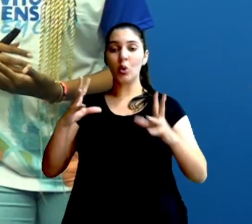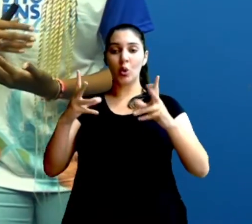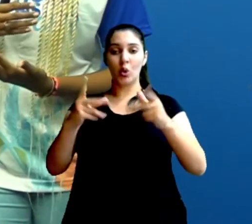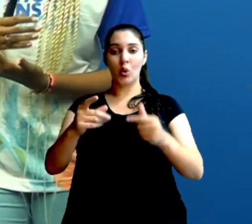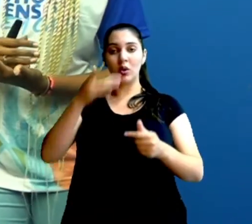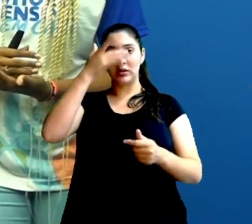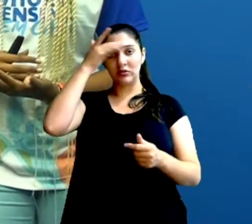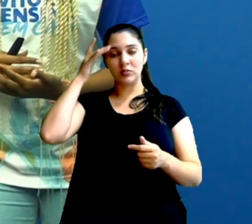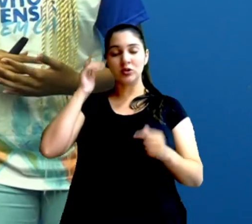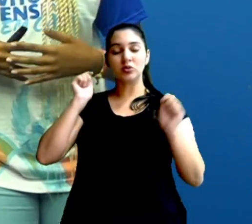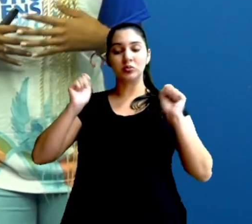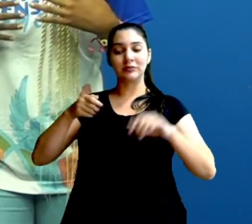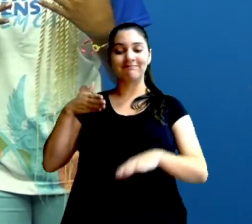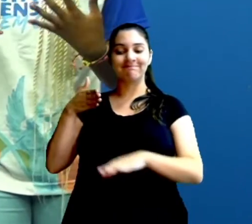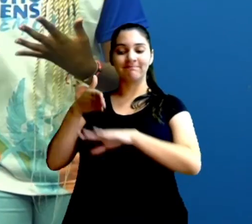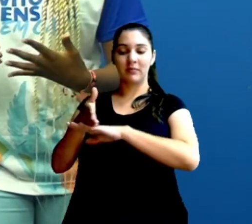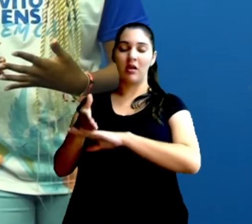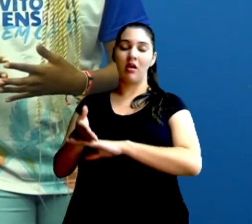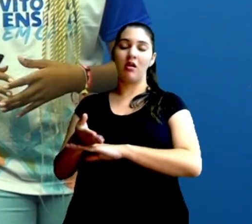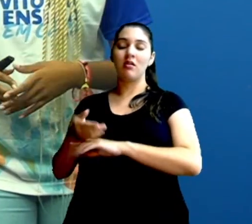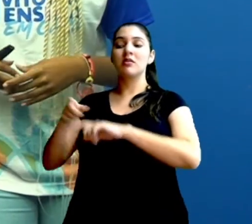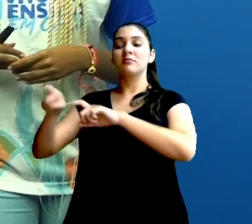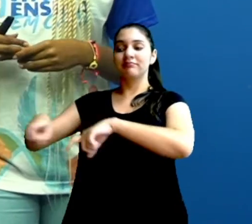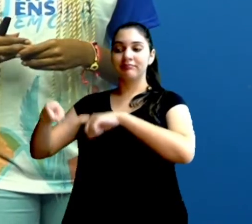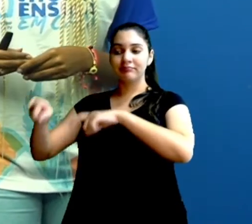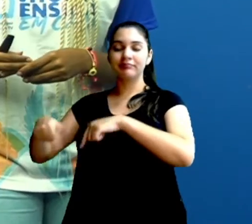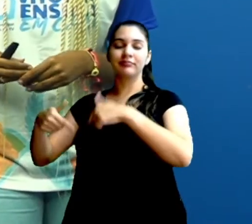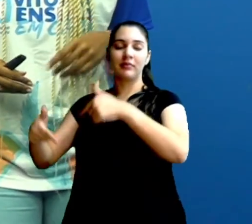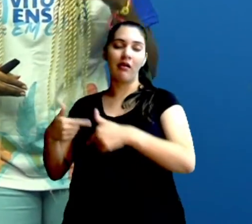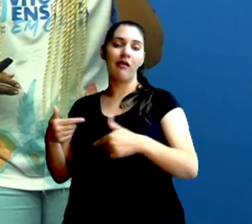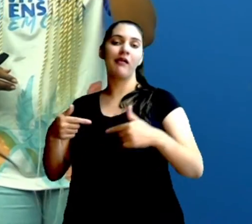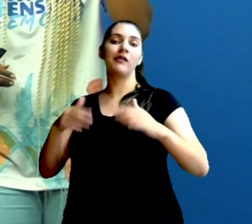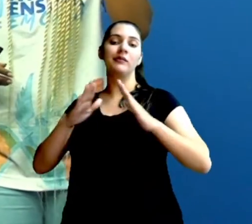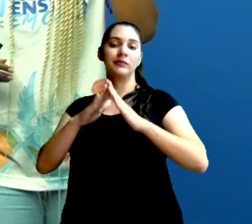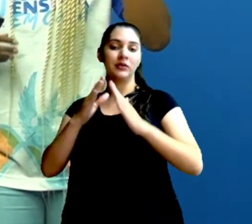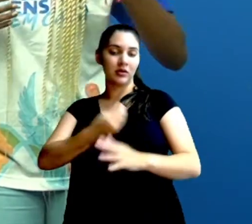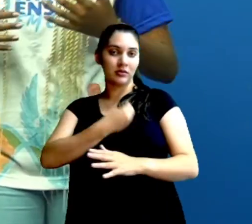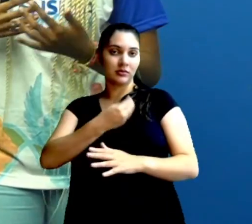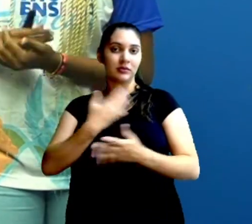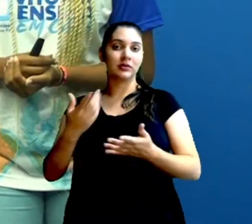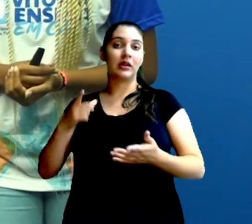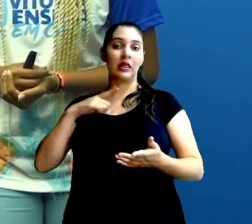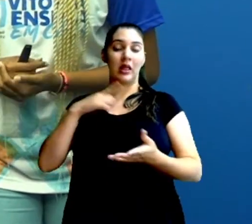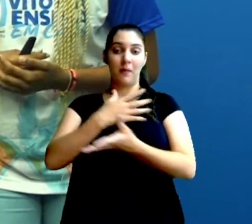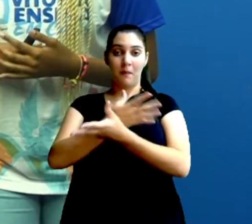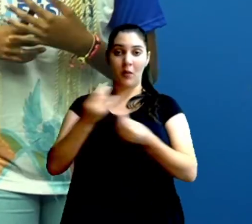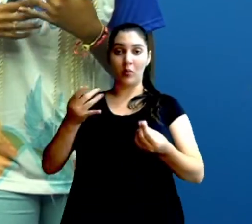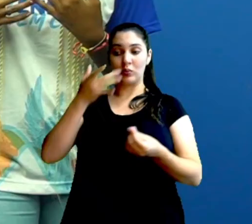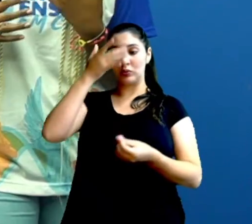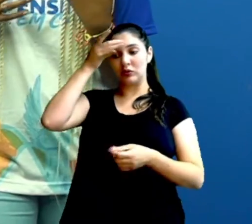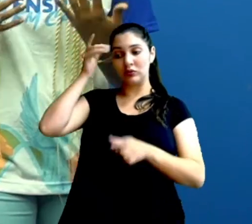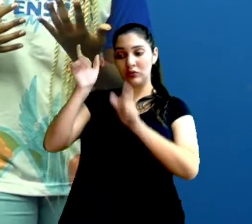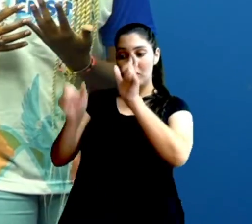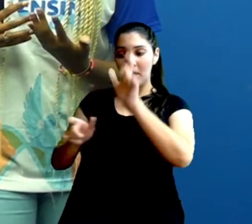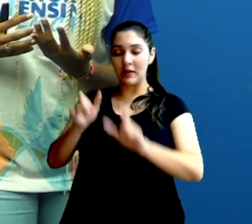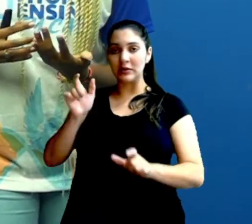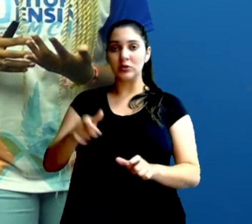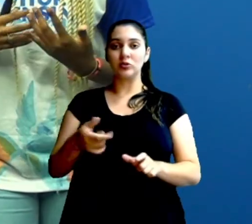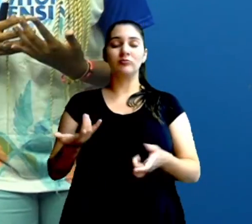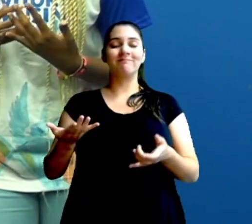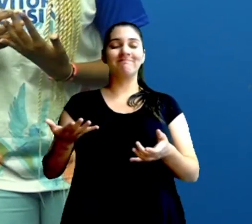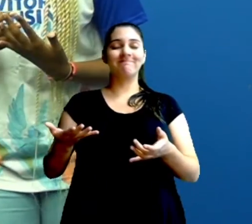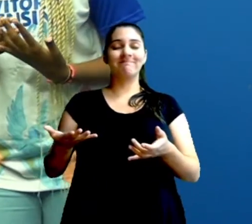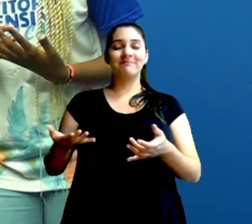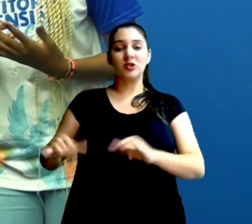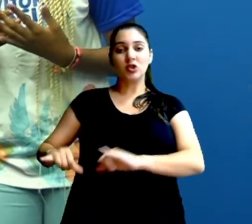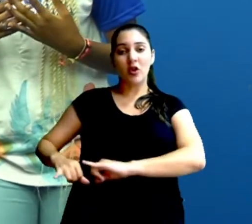acesso para cultivar, para morar e etc, né? Então tem muitas pessoas morrendo de fome, por exemplo,